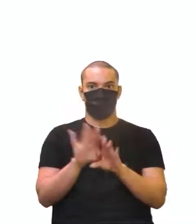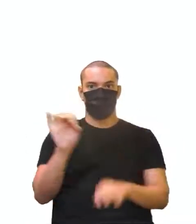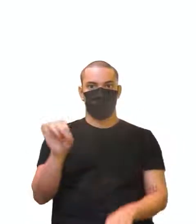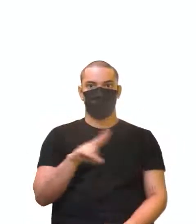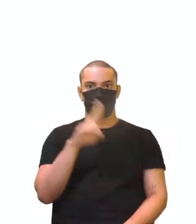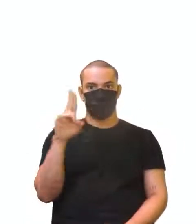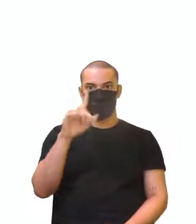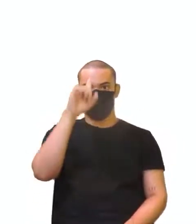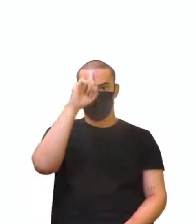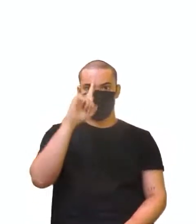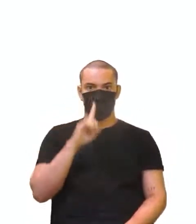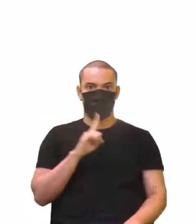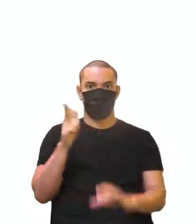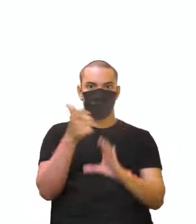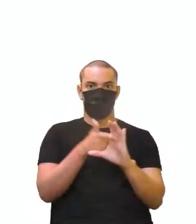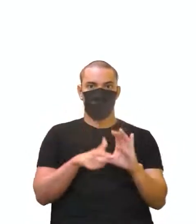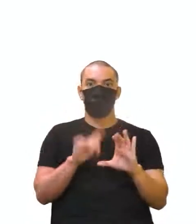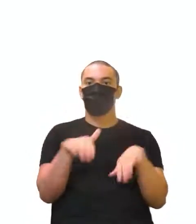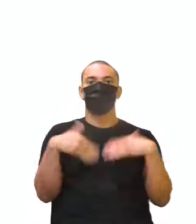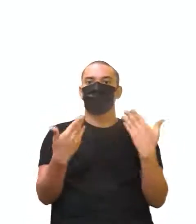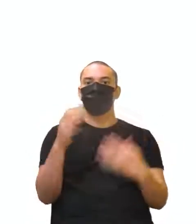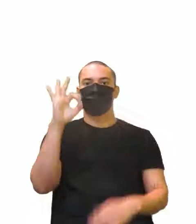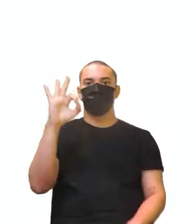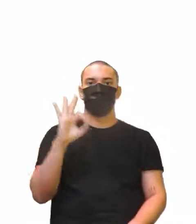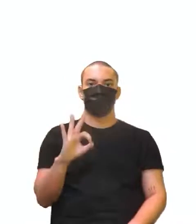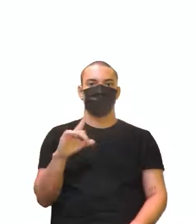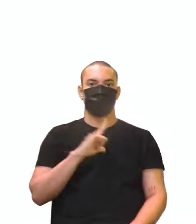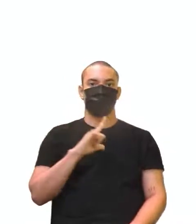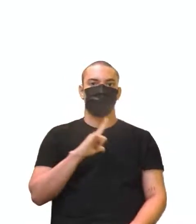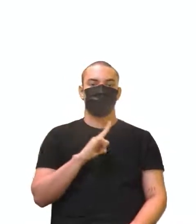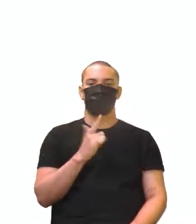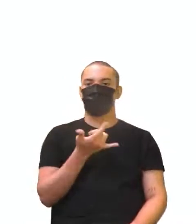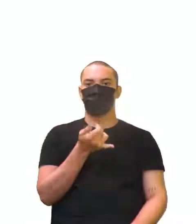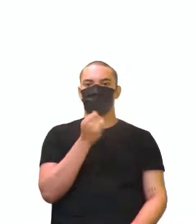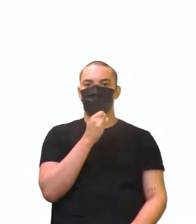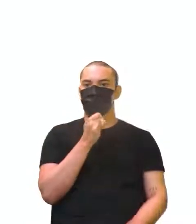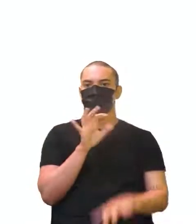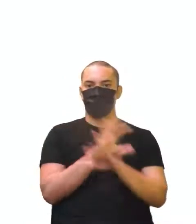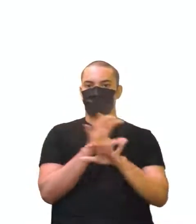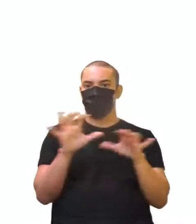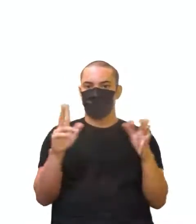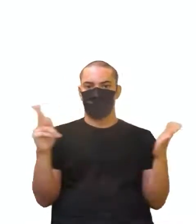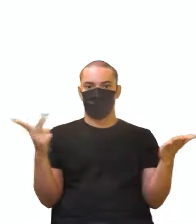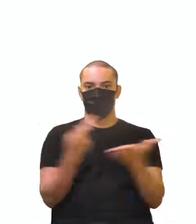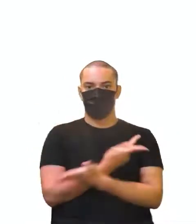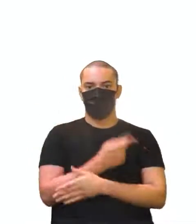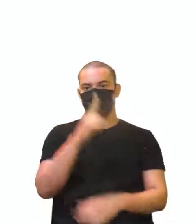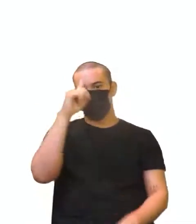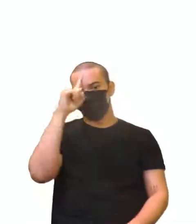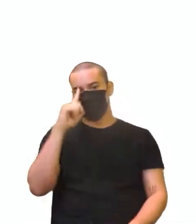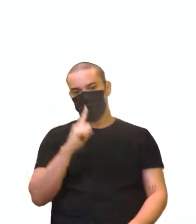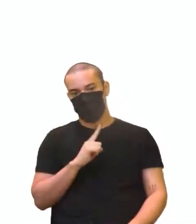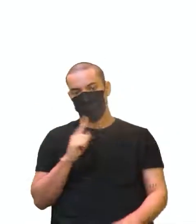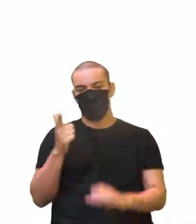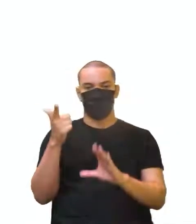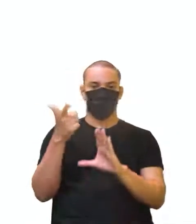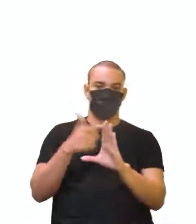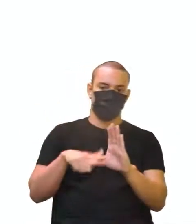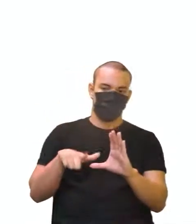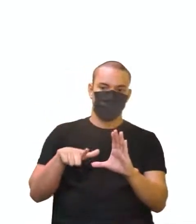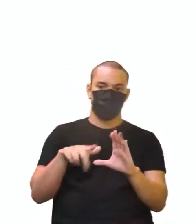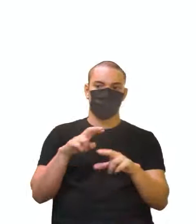amarelas lisas, verdes, rugosas. Qual a probabilidade de você ter esses eventos acontecendo para amarela lisa,